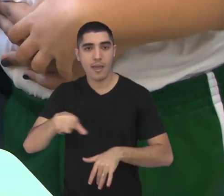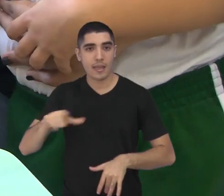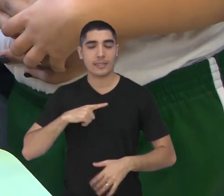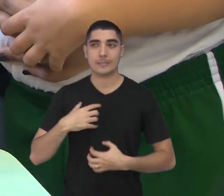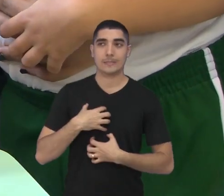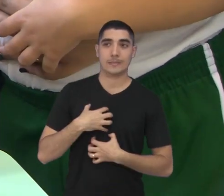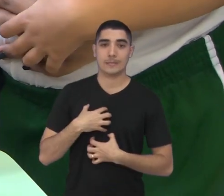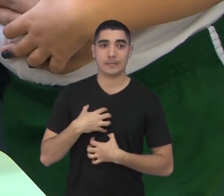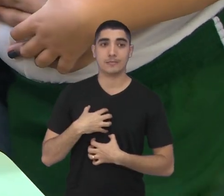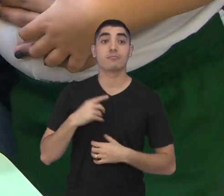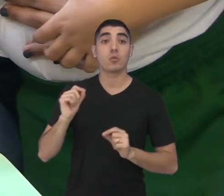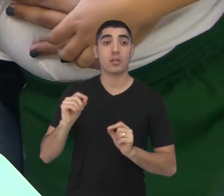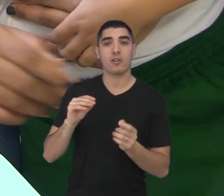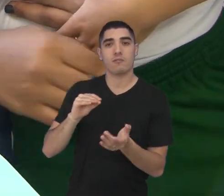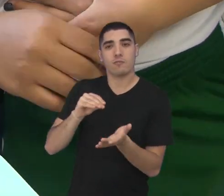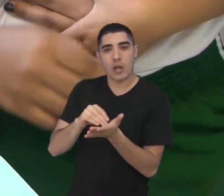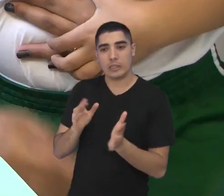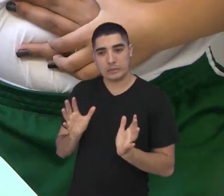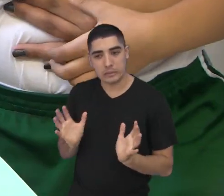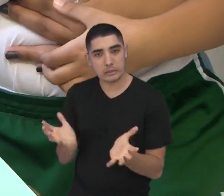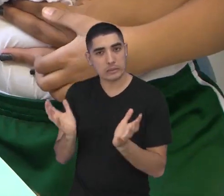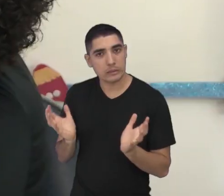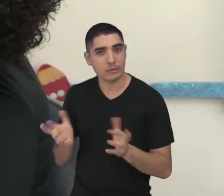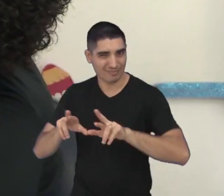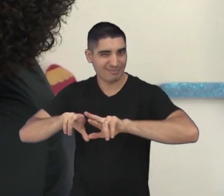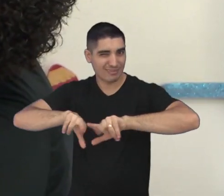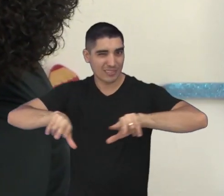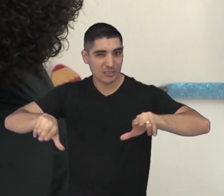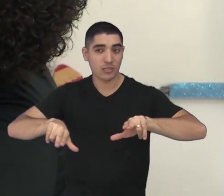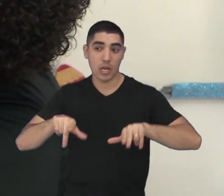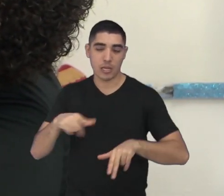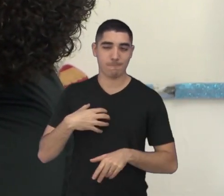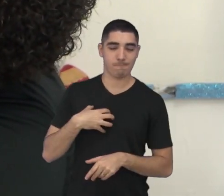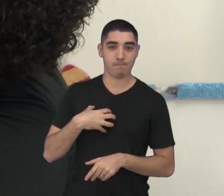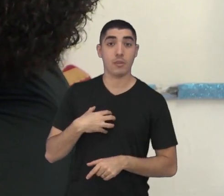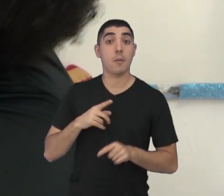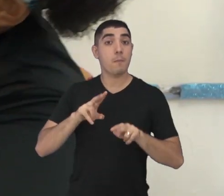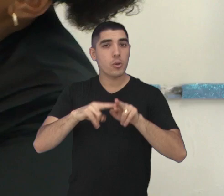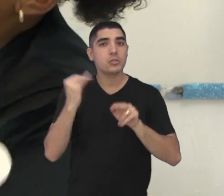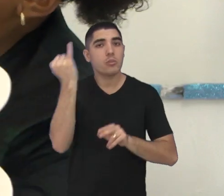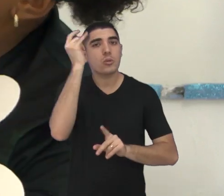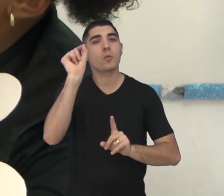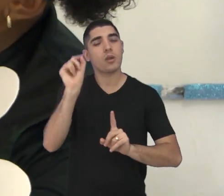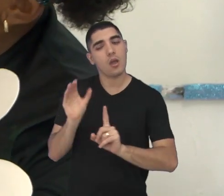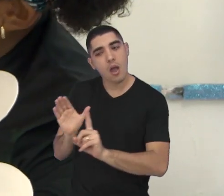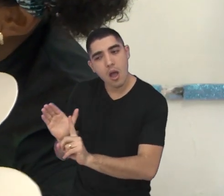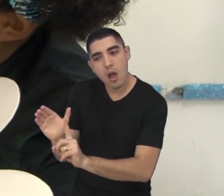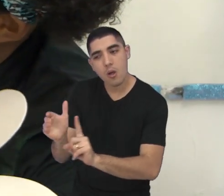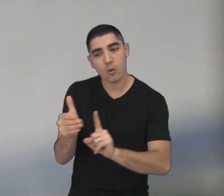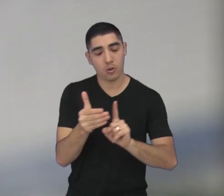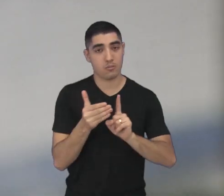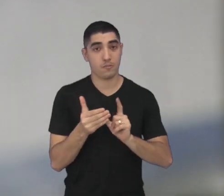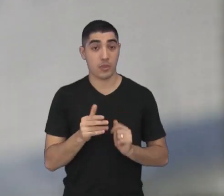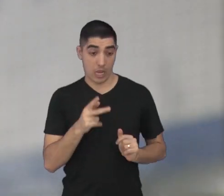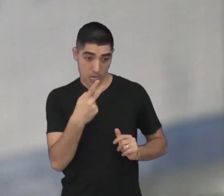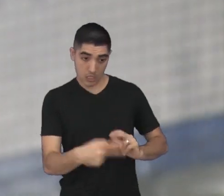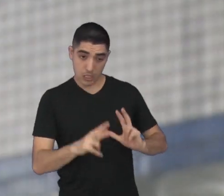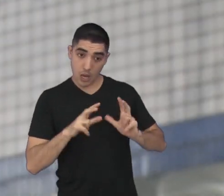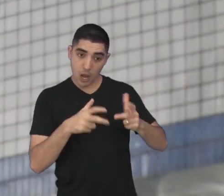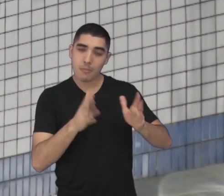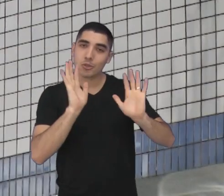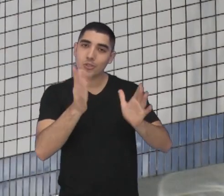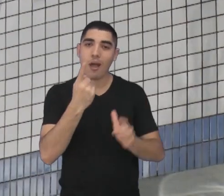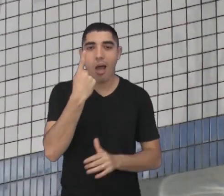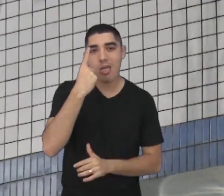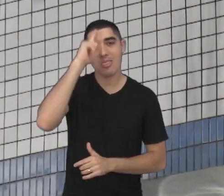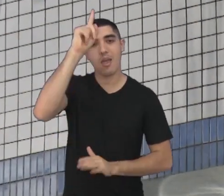são mais sensíveis ao excesso de estímulos. Nesse tipo de situação, o acolhimento é essencial. Por isso, a Câmara de